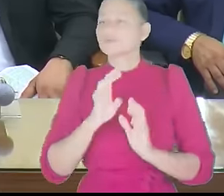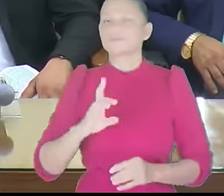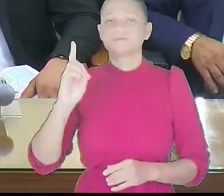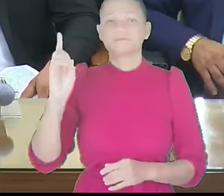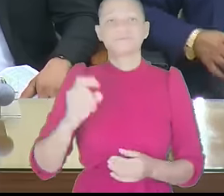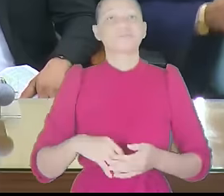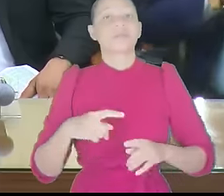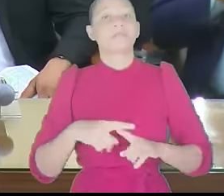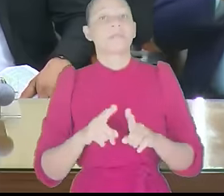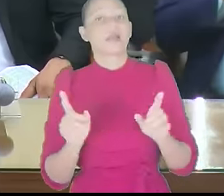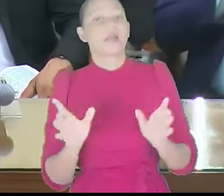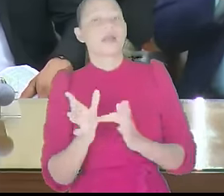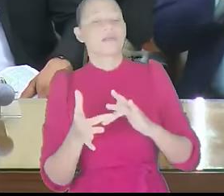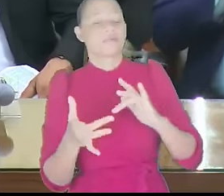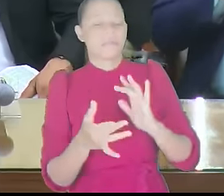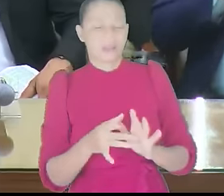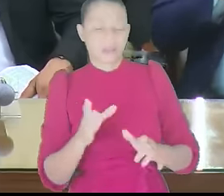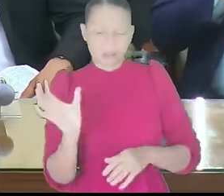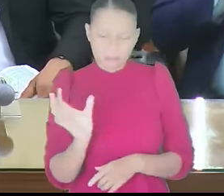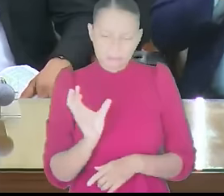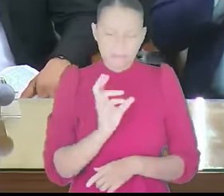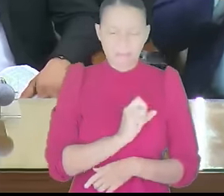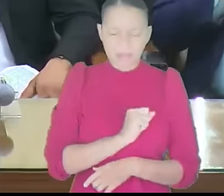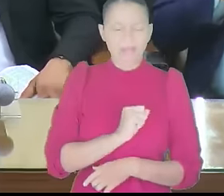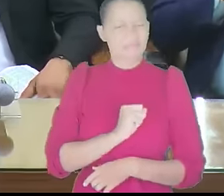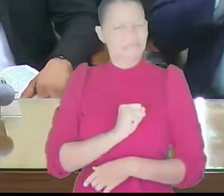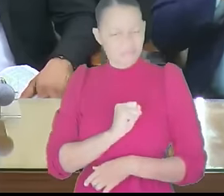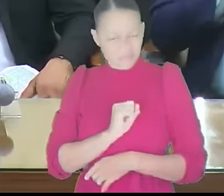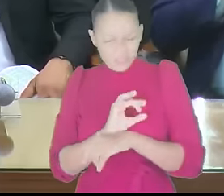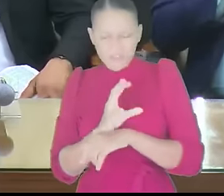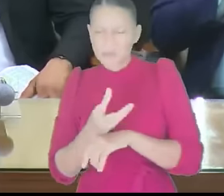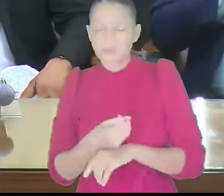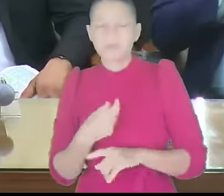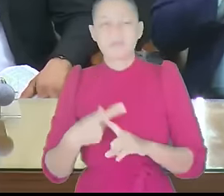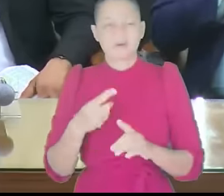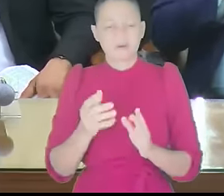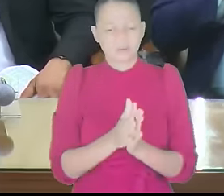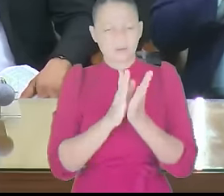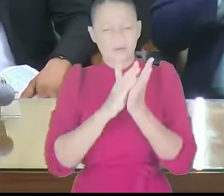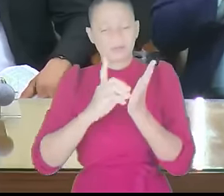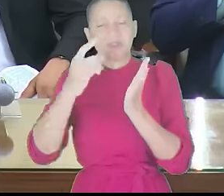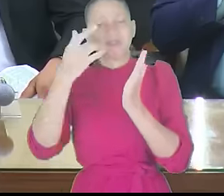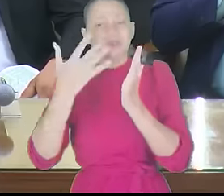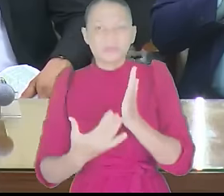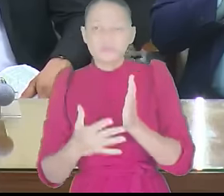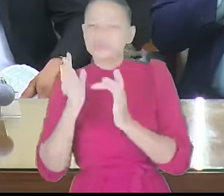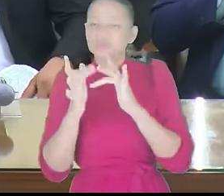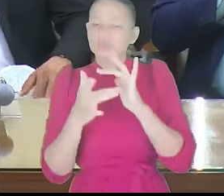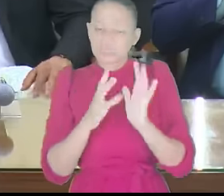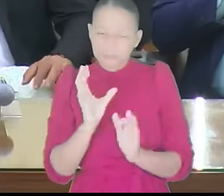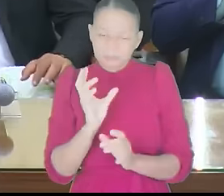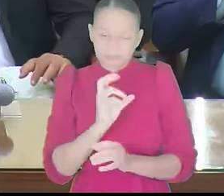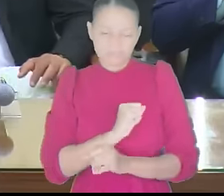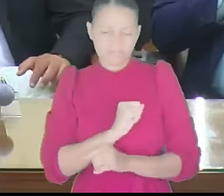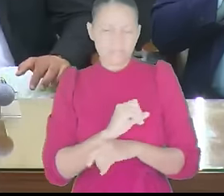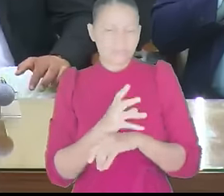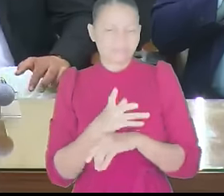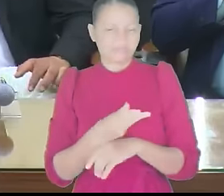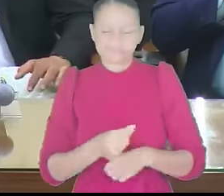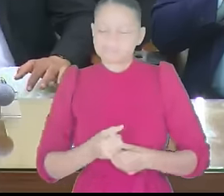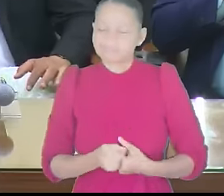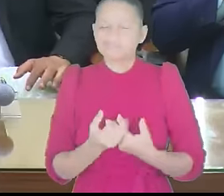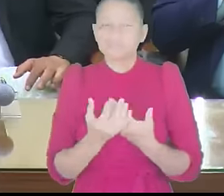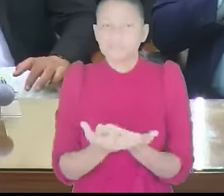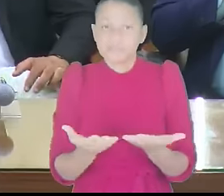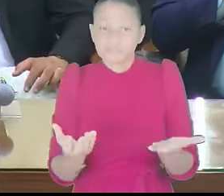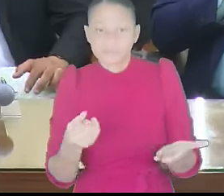Mas Jesus amou, eu amo a igreja, porque a Bíblia diz que Jesus amou a igreja e se entregou a si mesmo por ela. Se Jesus